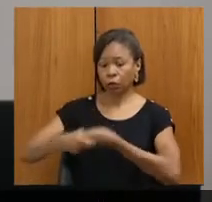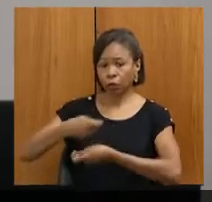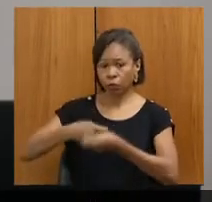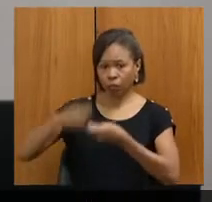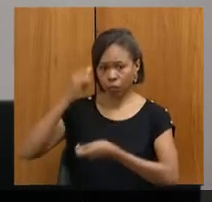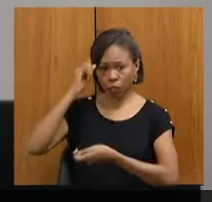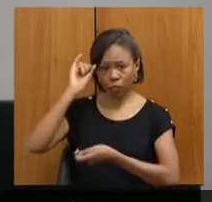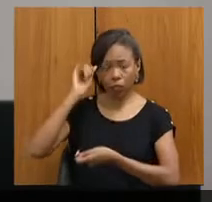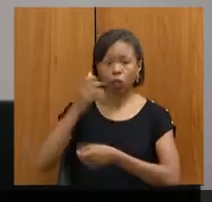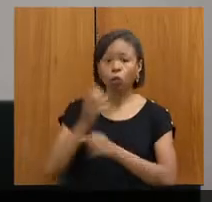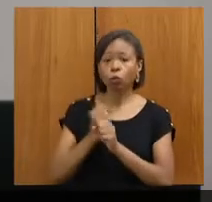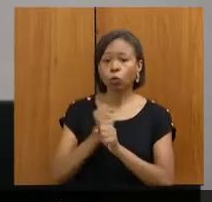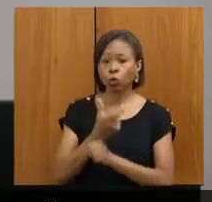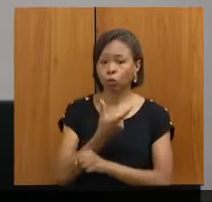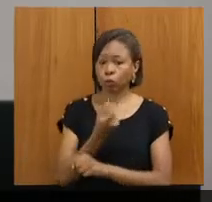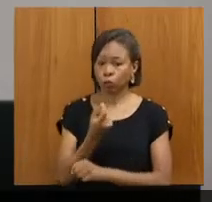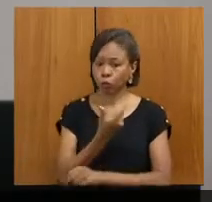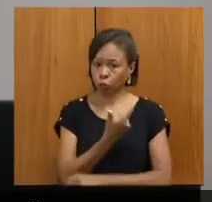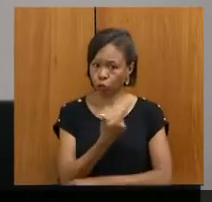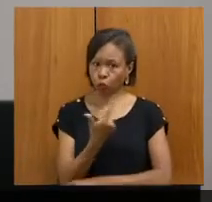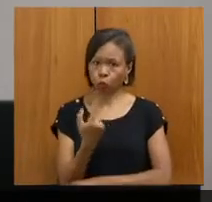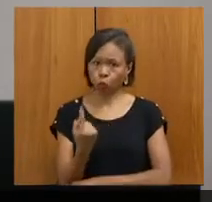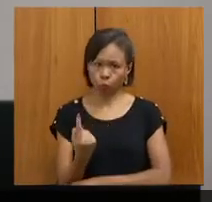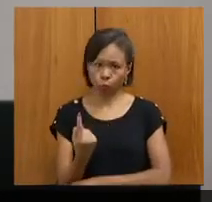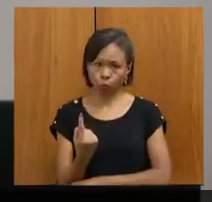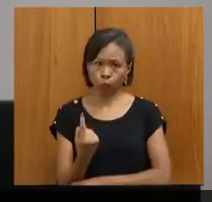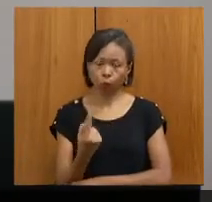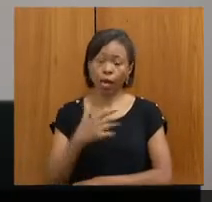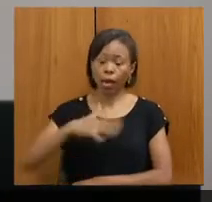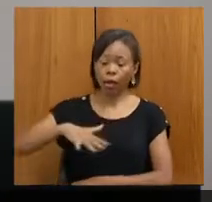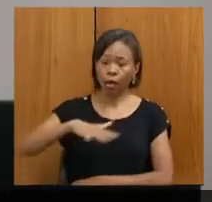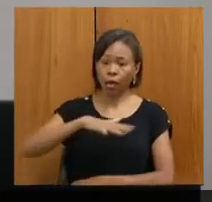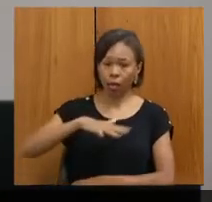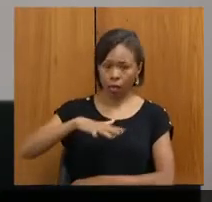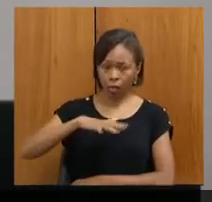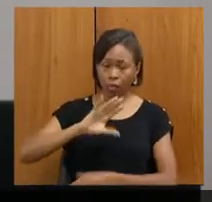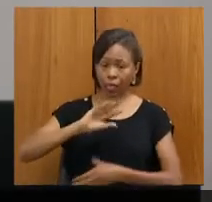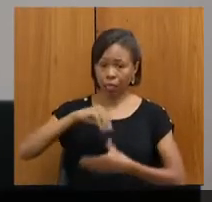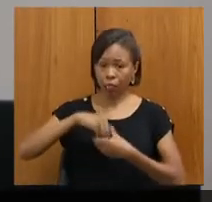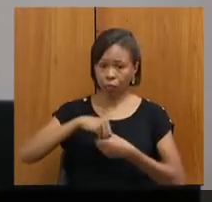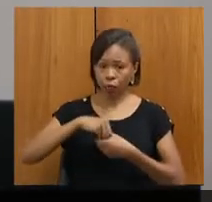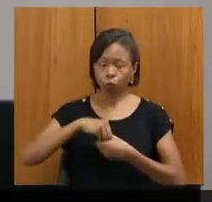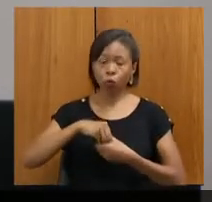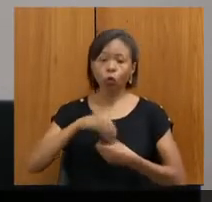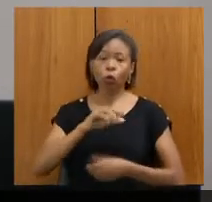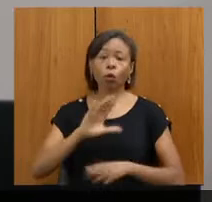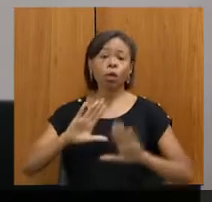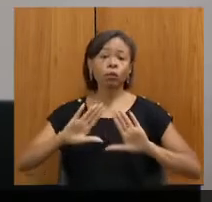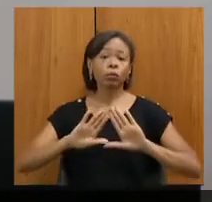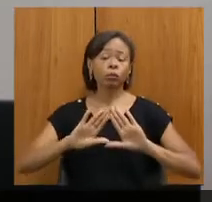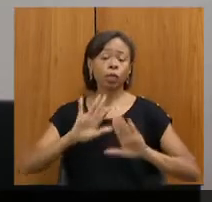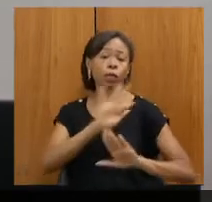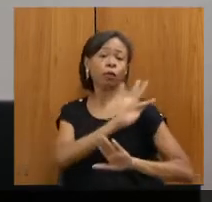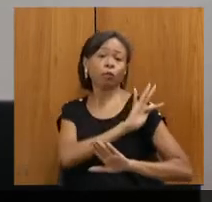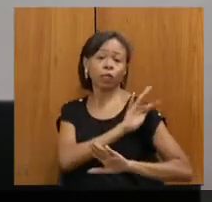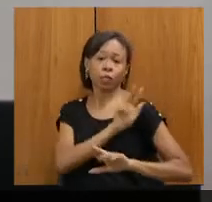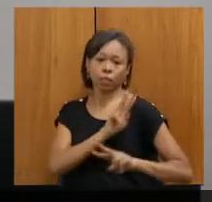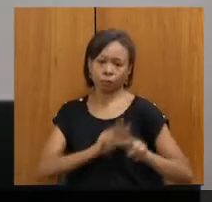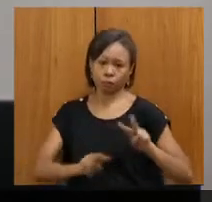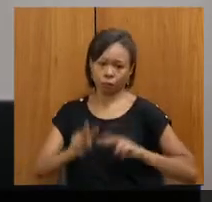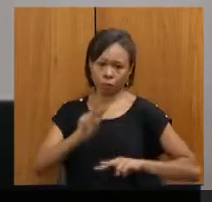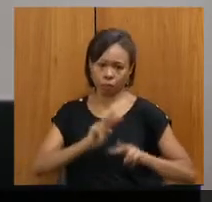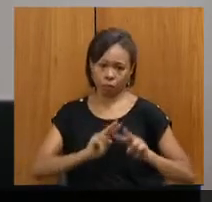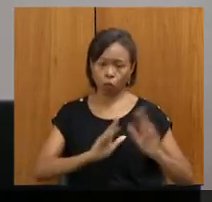2021 no âmbito do Assembleia fiscaliza Considerando o período